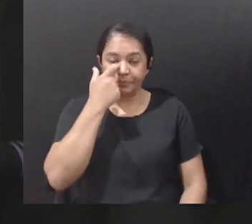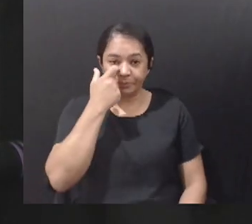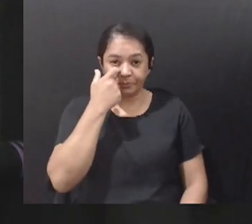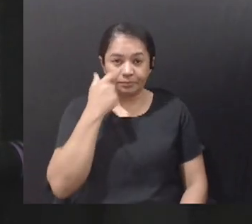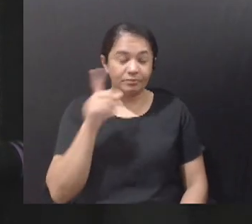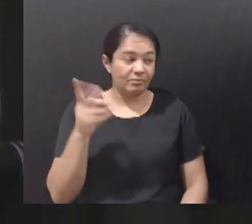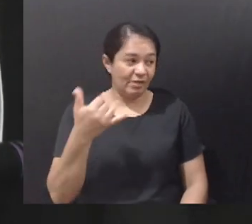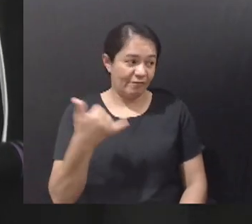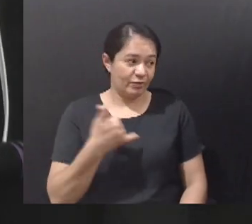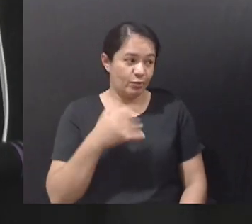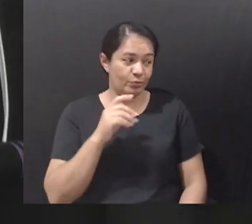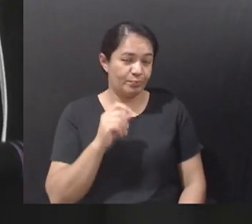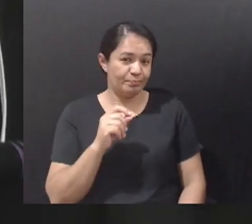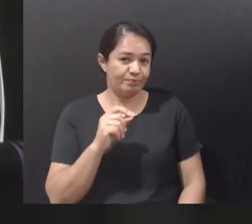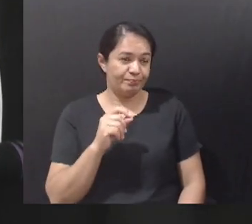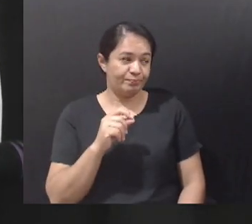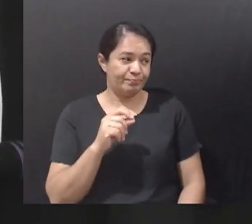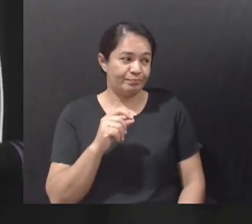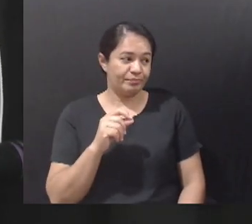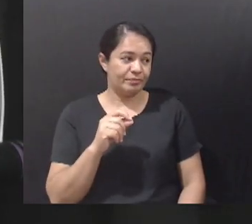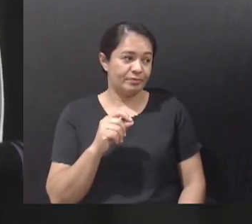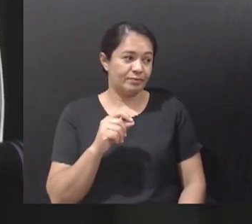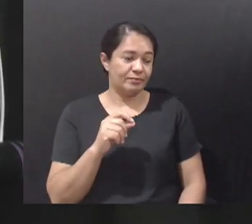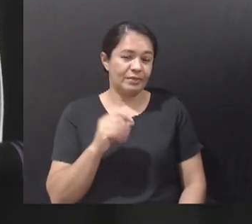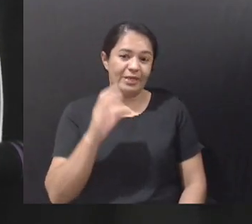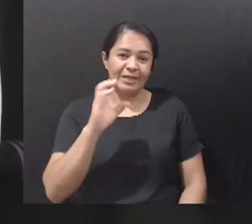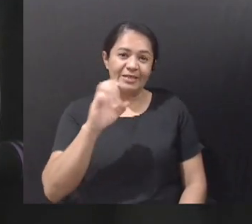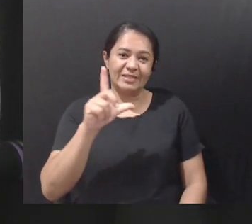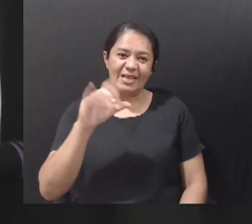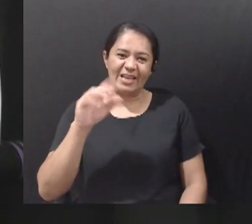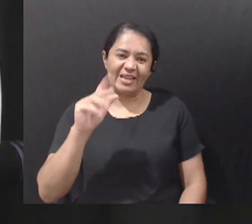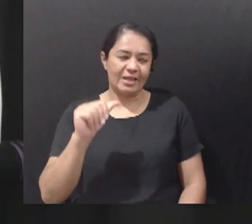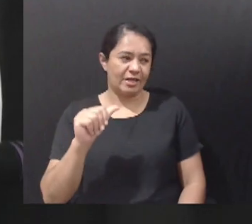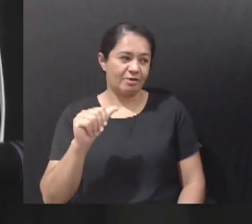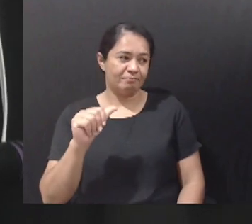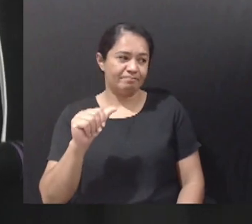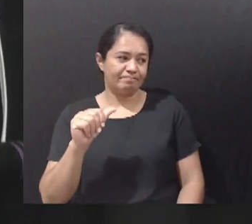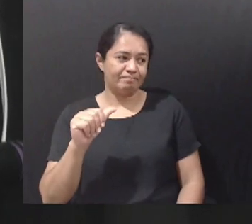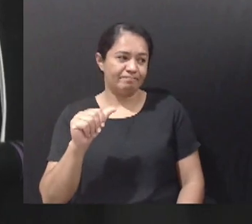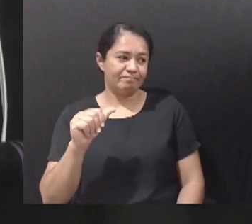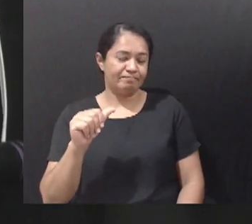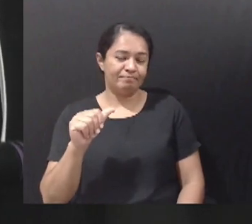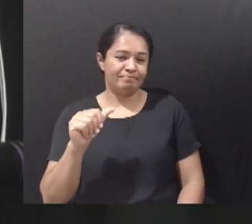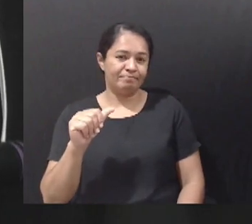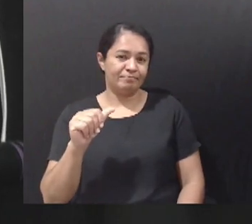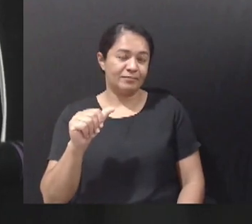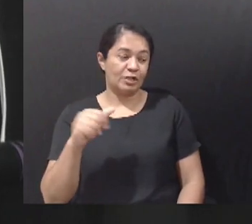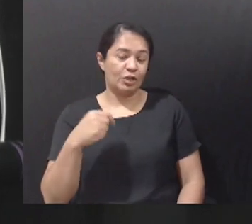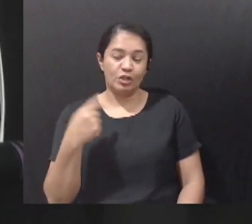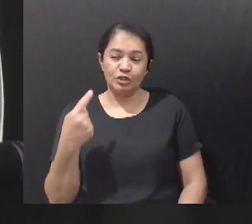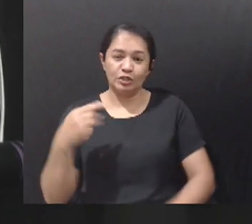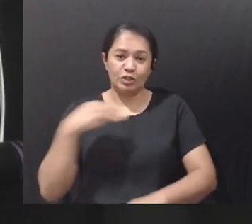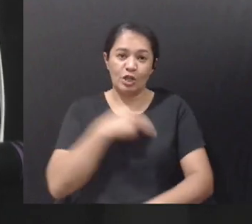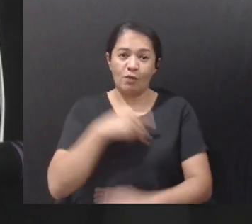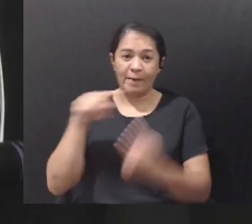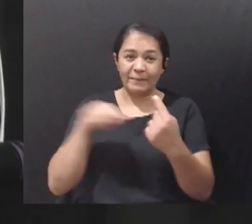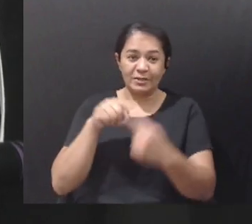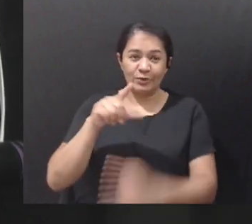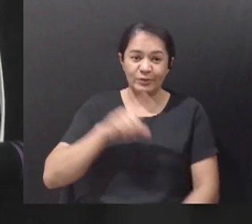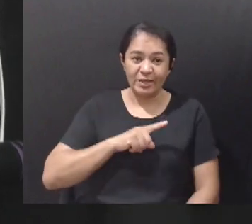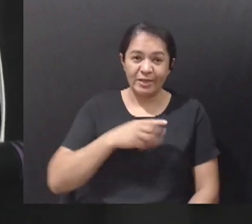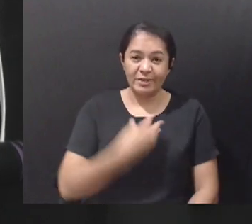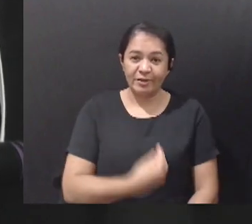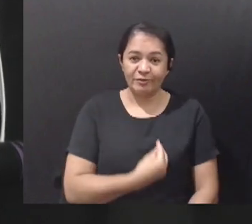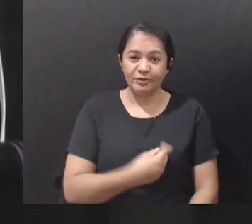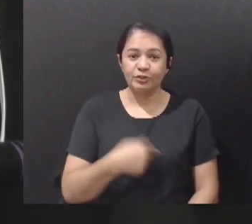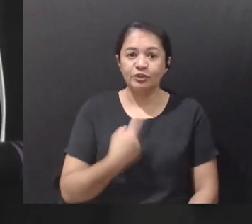assim, Celinha, ele me chamou de Celinha. Celinha, quando a gente tem uma missão na vida, a gente não tem